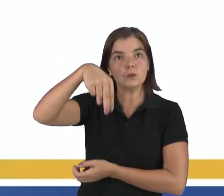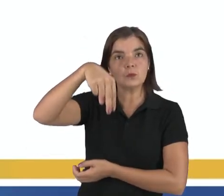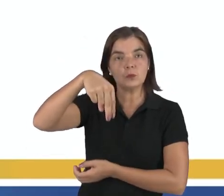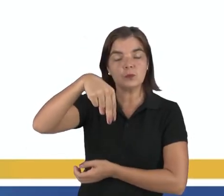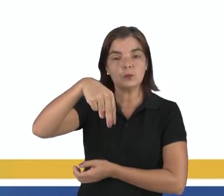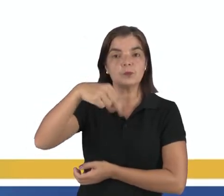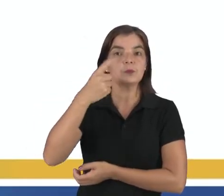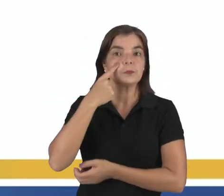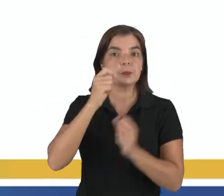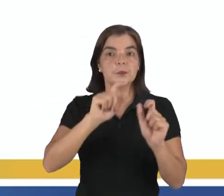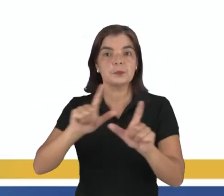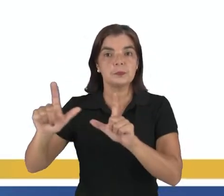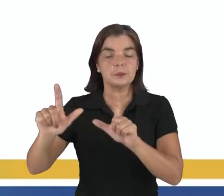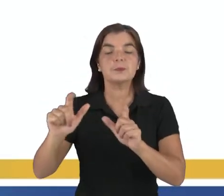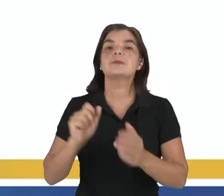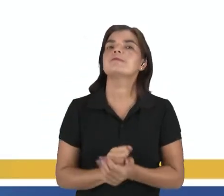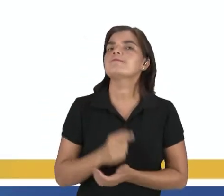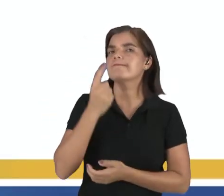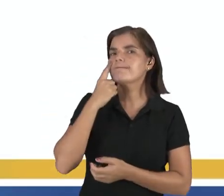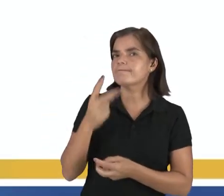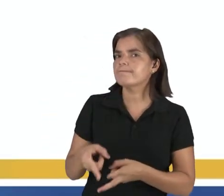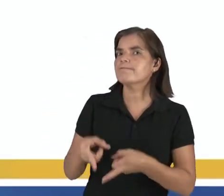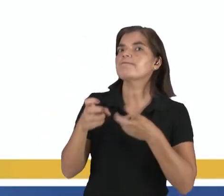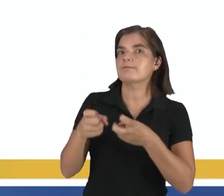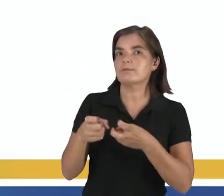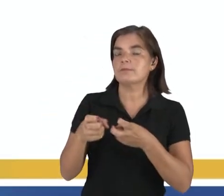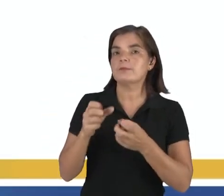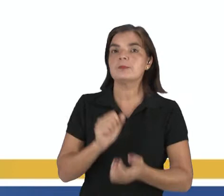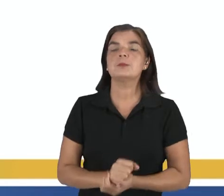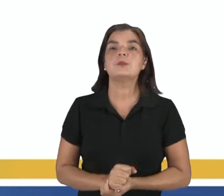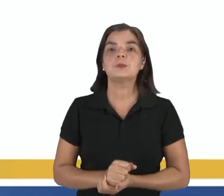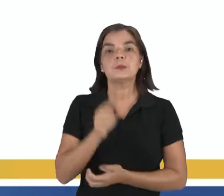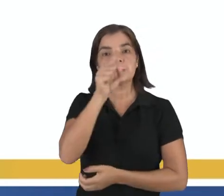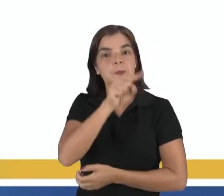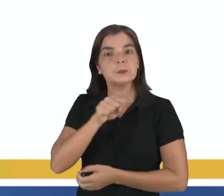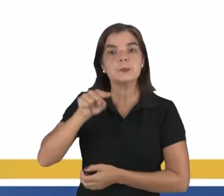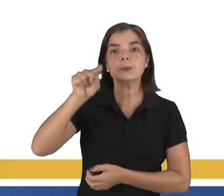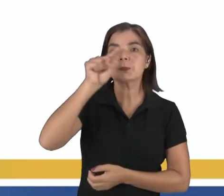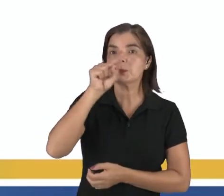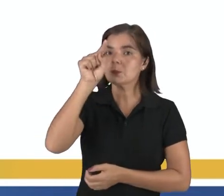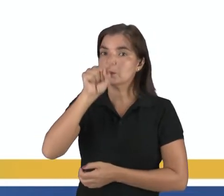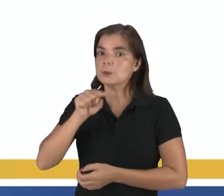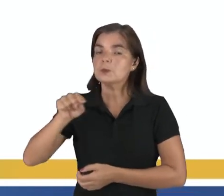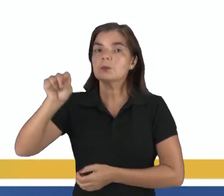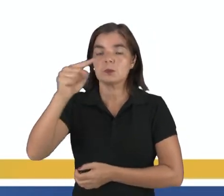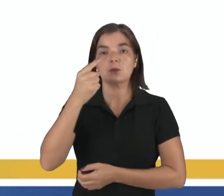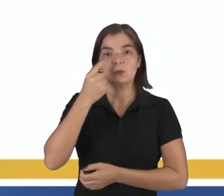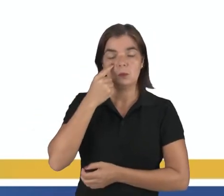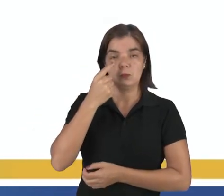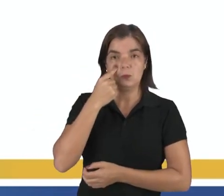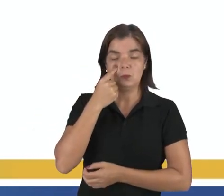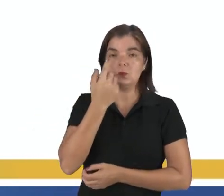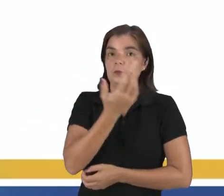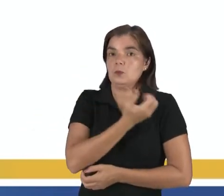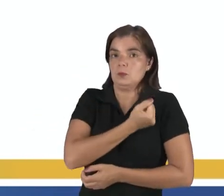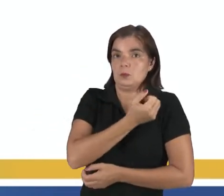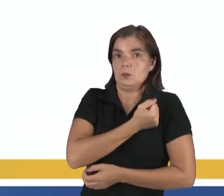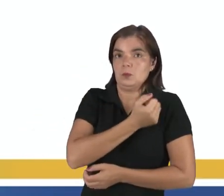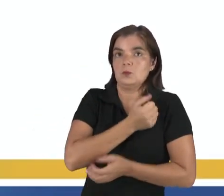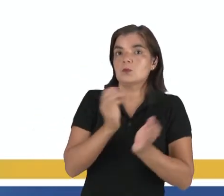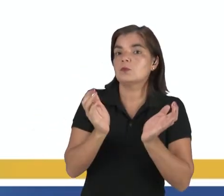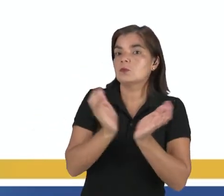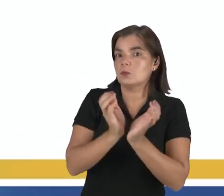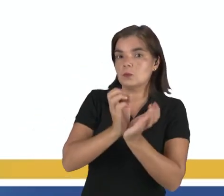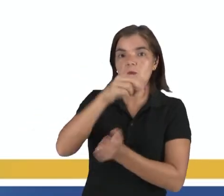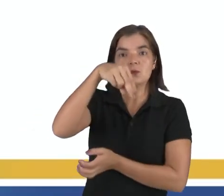como está aí na telinha. Então perceba pelo diagrama de Venn, onde nós temos aí os elementos no conjunto dos